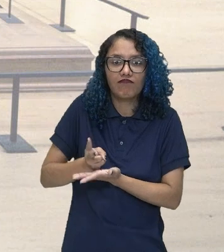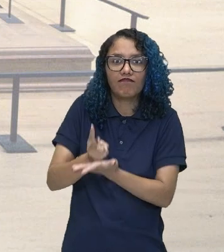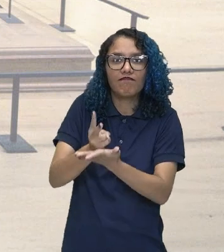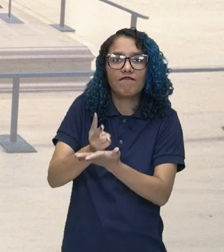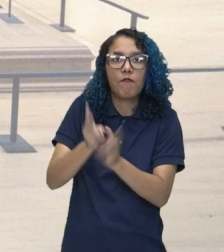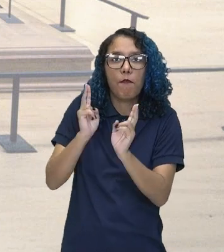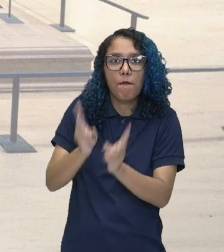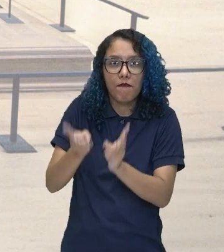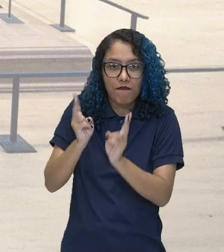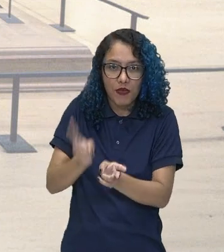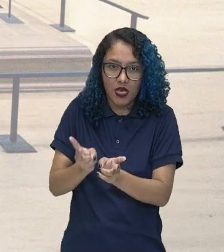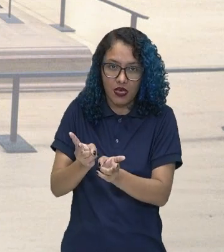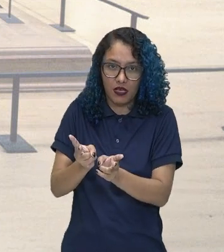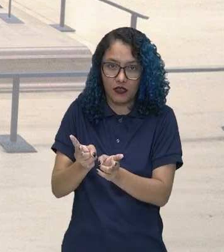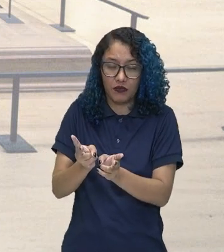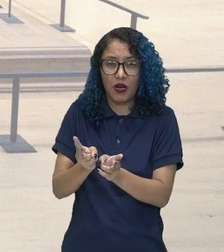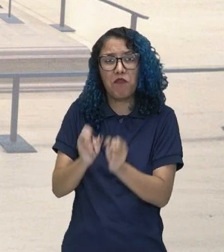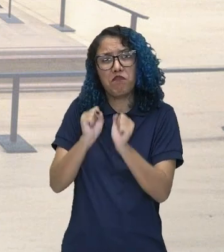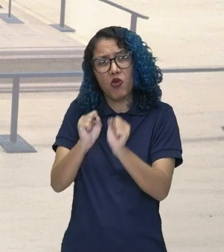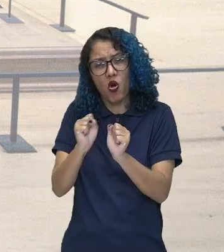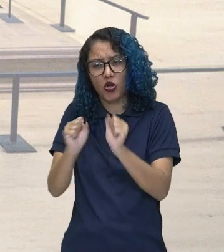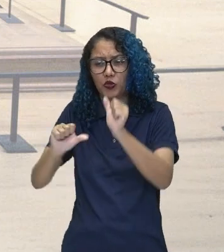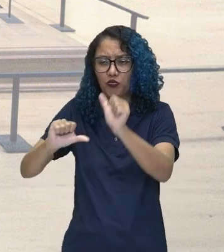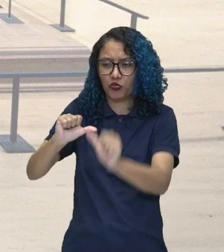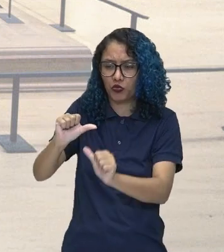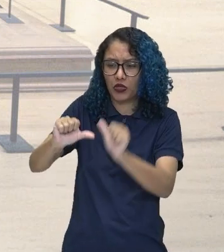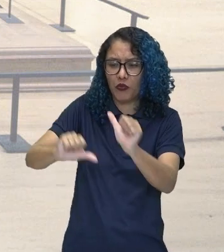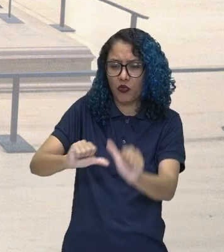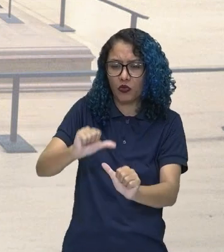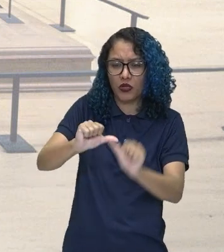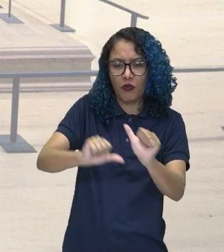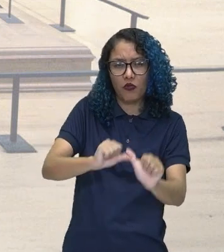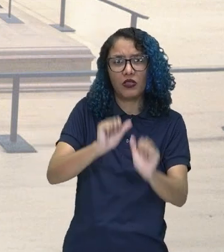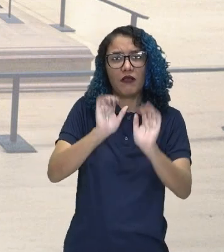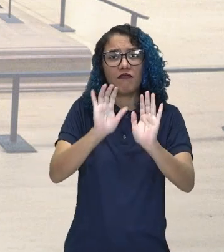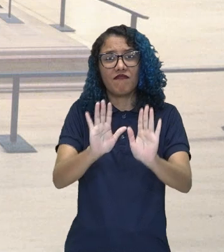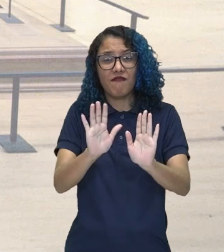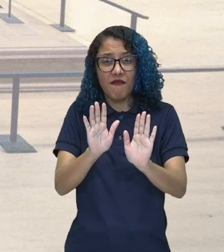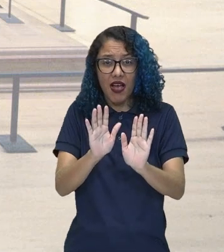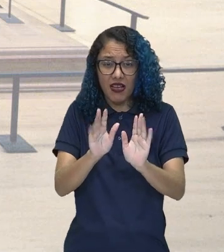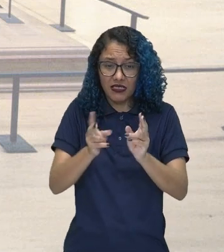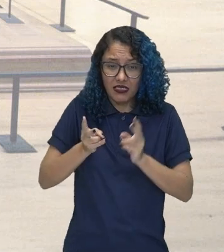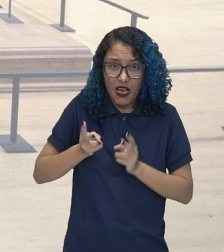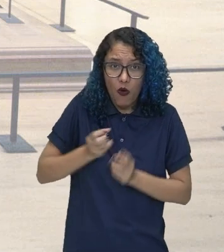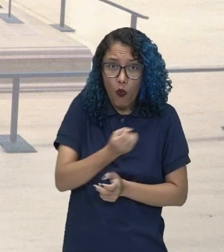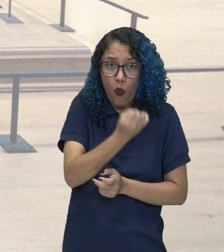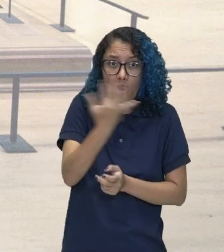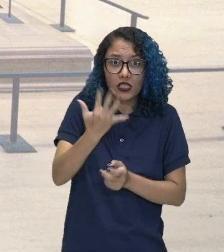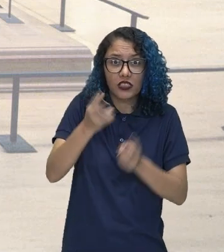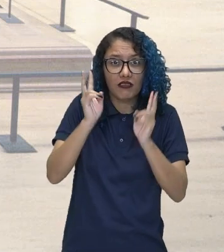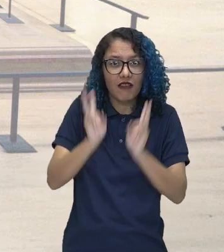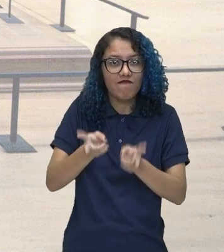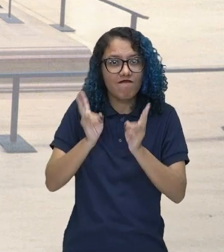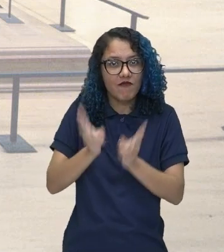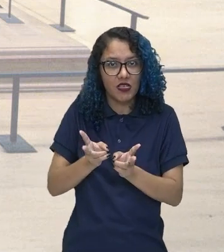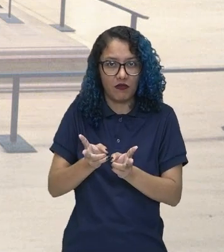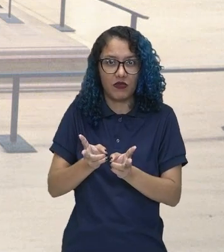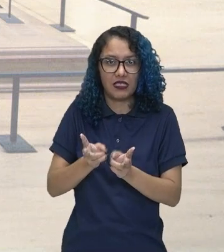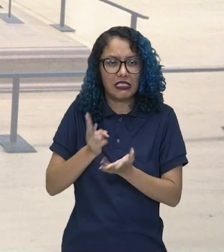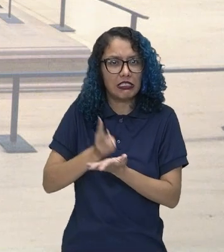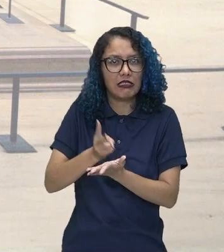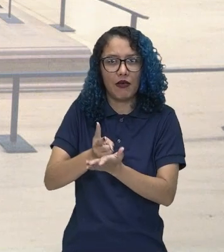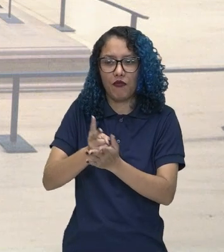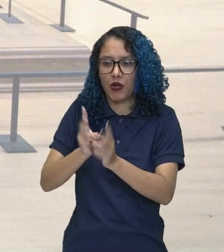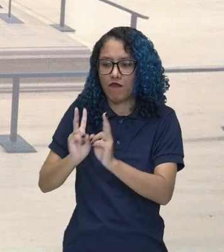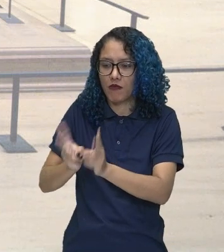sofre transformações físicas ou químicas. Isso é muito importante, tá? E